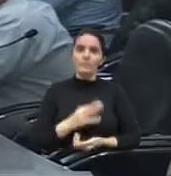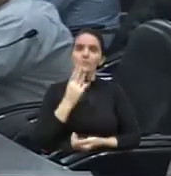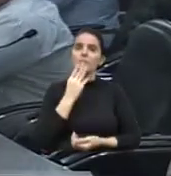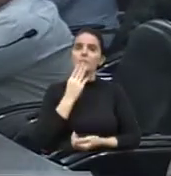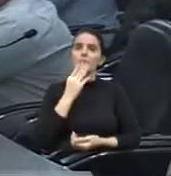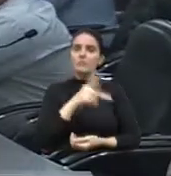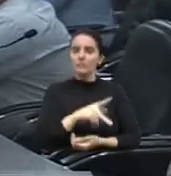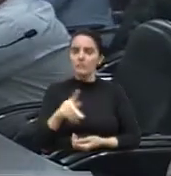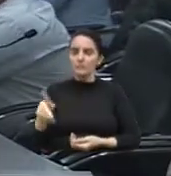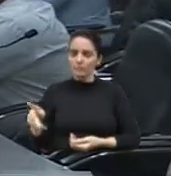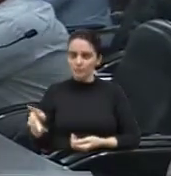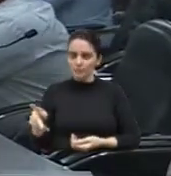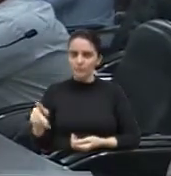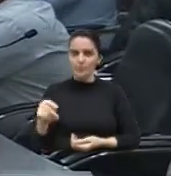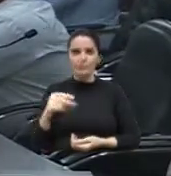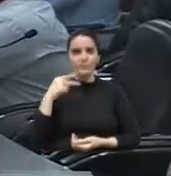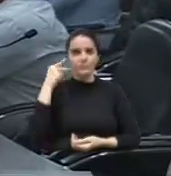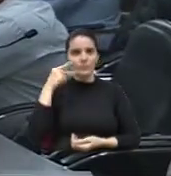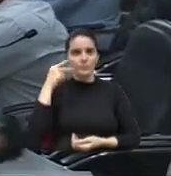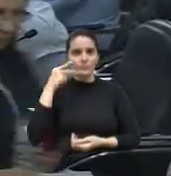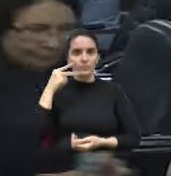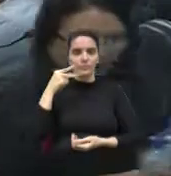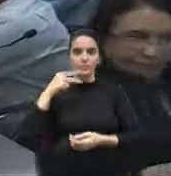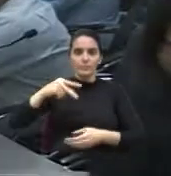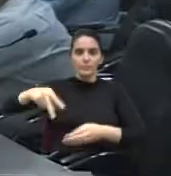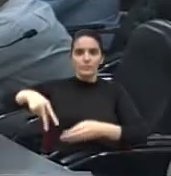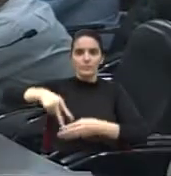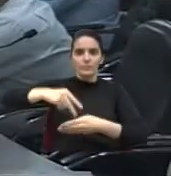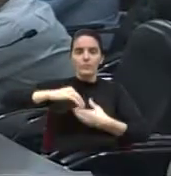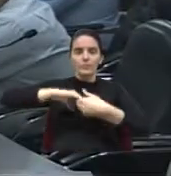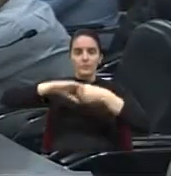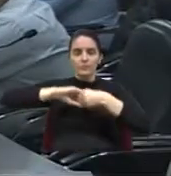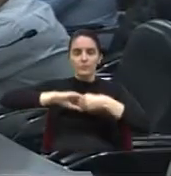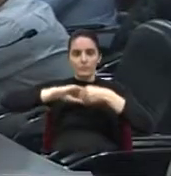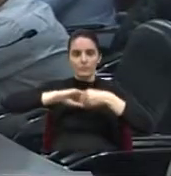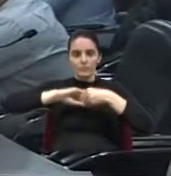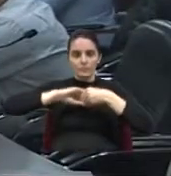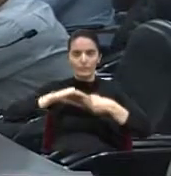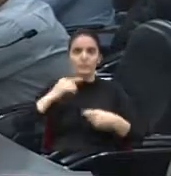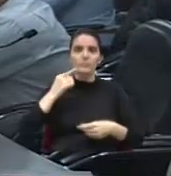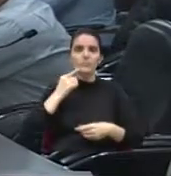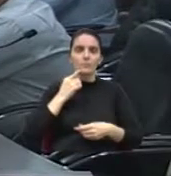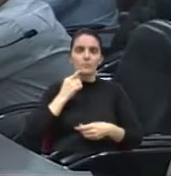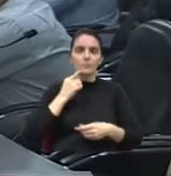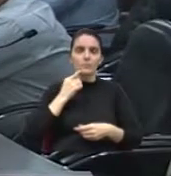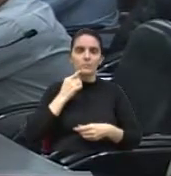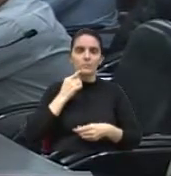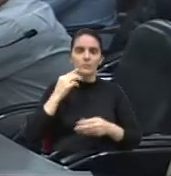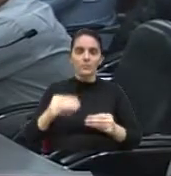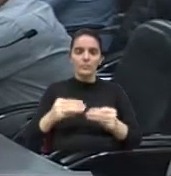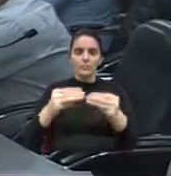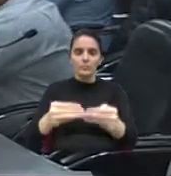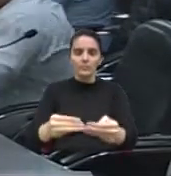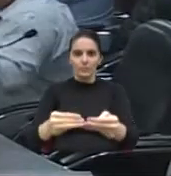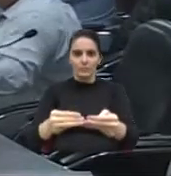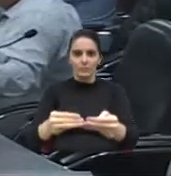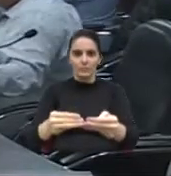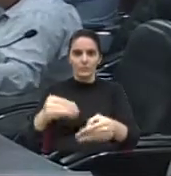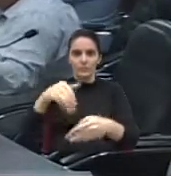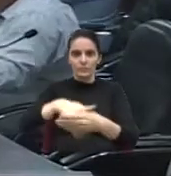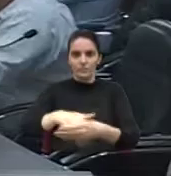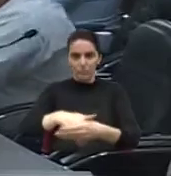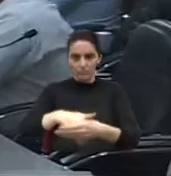Senhor presidente, nobres pares, me levanto para parabenizar o vereador Cleiton por essa moção.